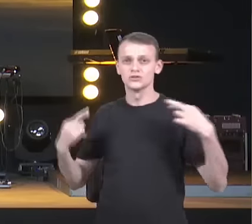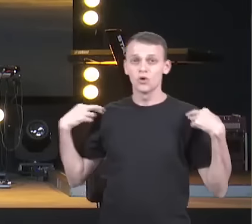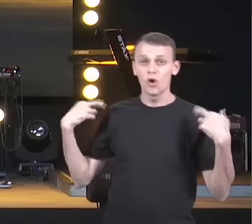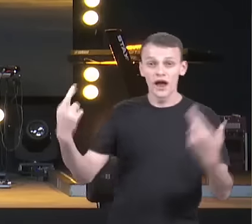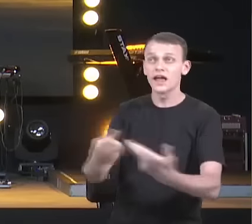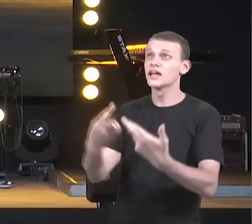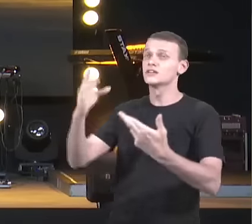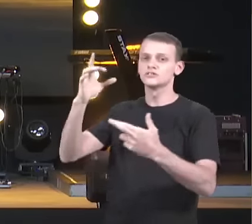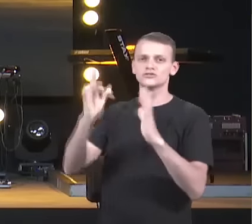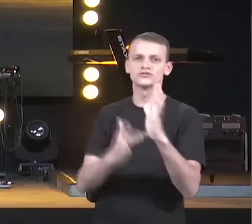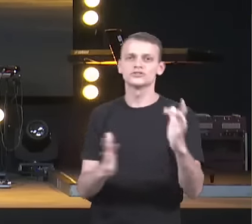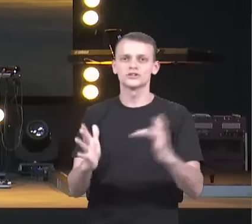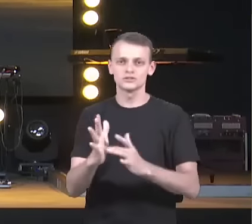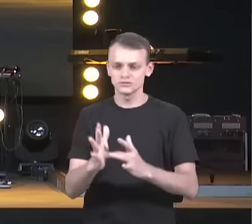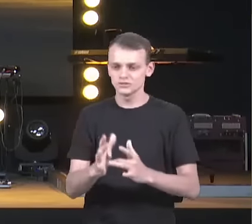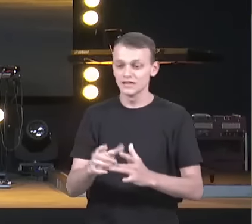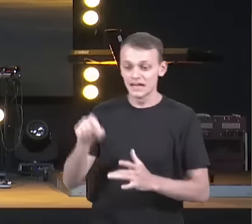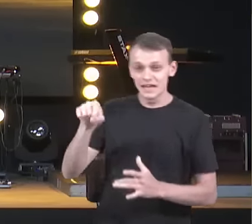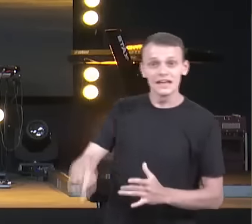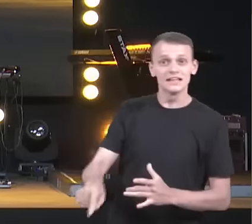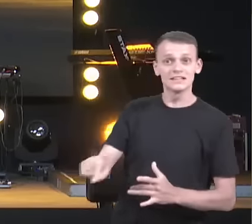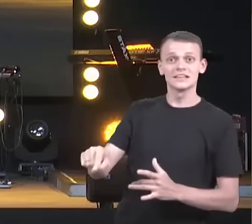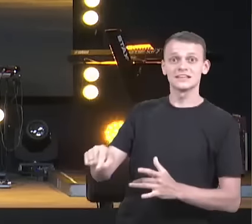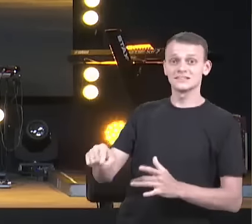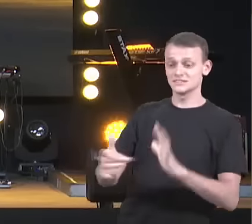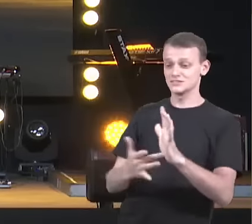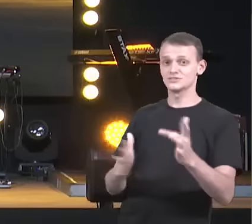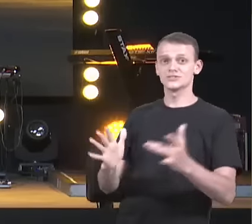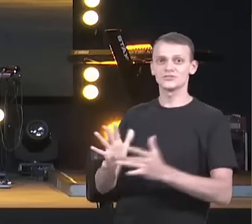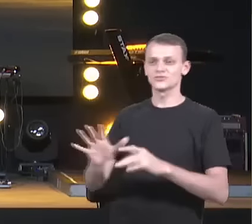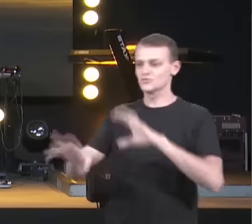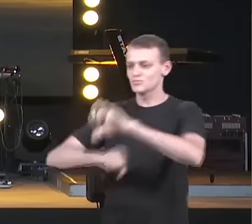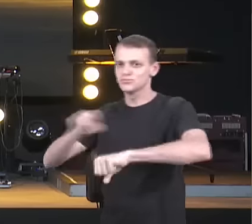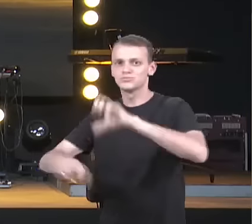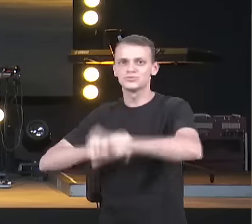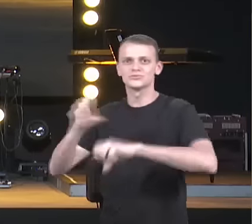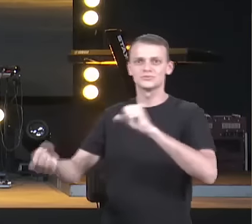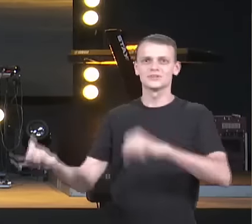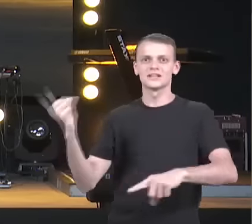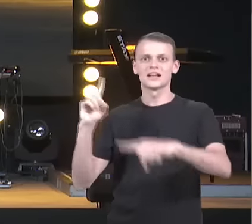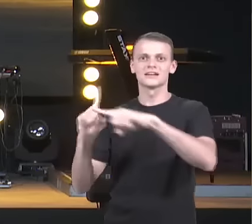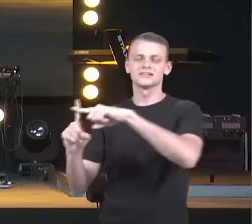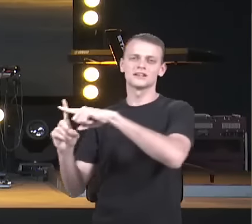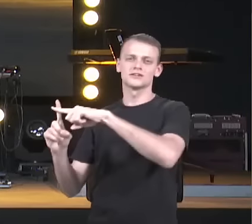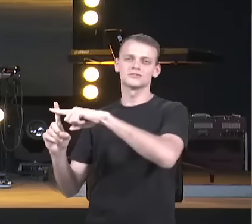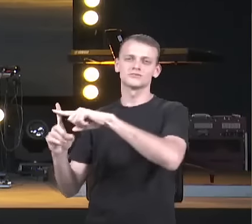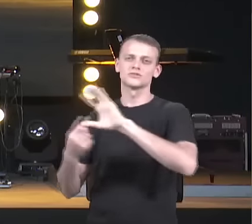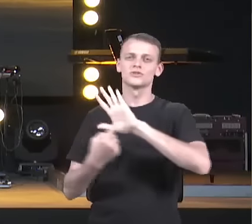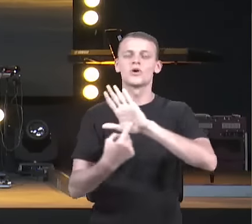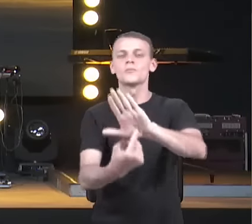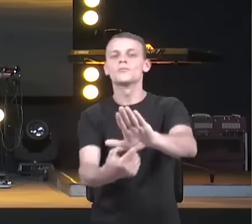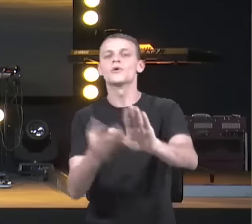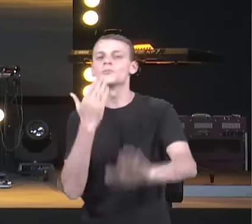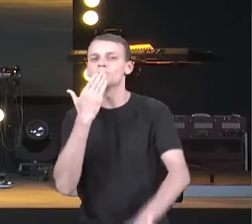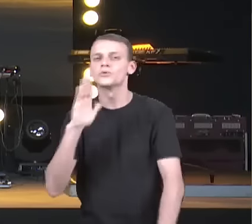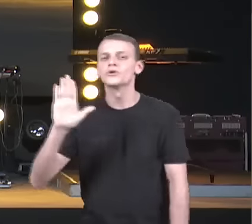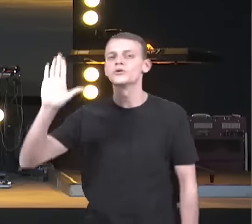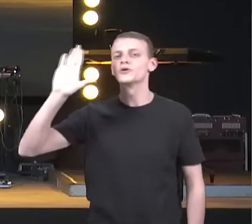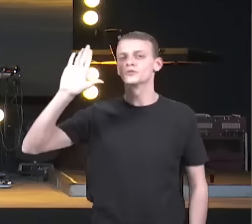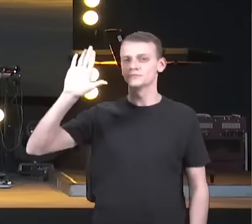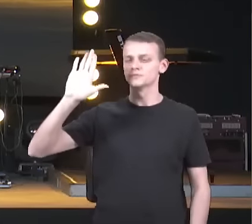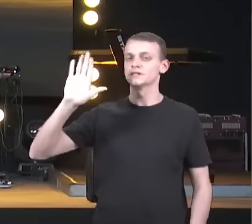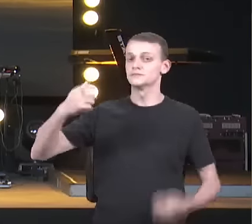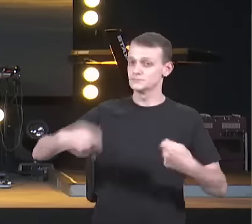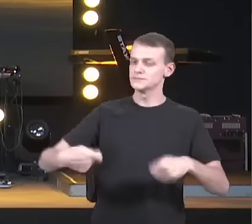de Jesus. Foi isso que ele veio buscar na cruz. Ele oferece a promessa para Jesus sem o preço